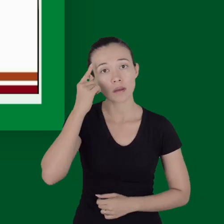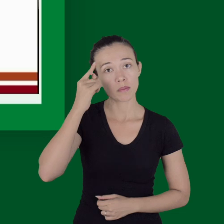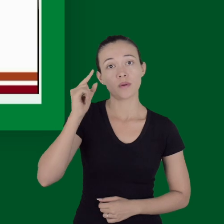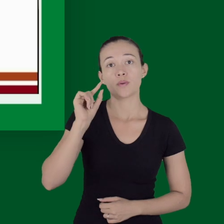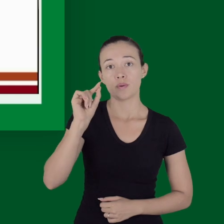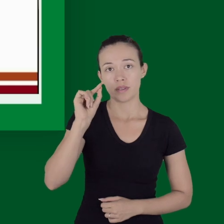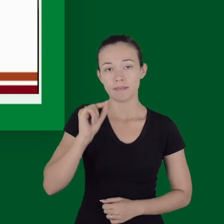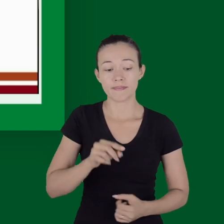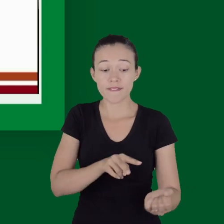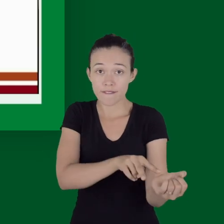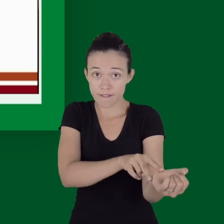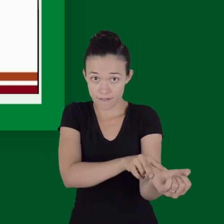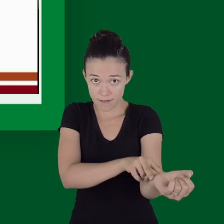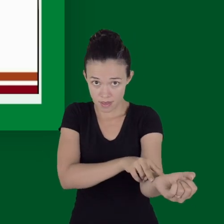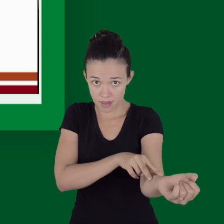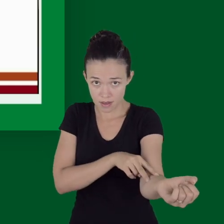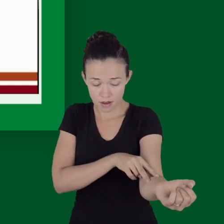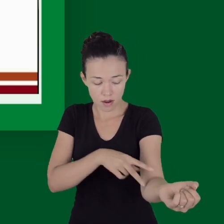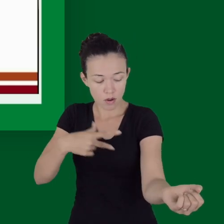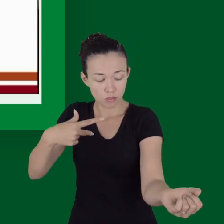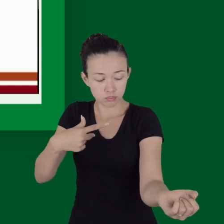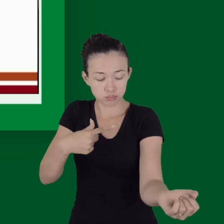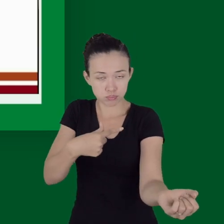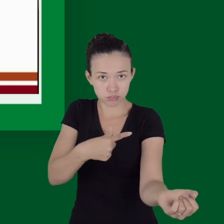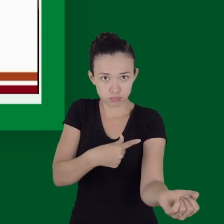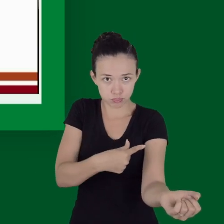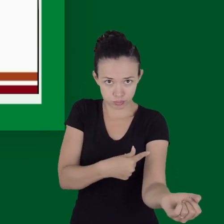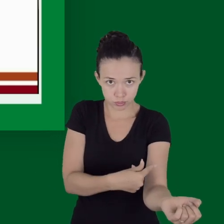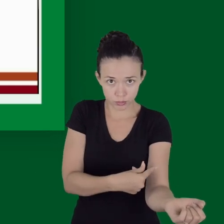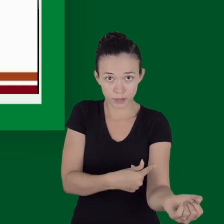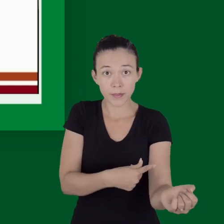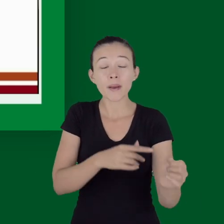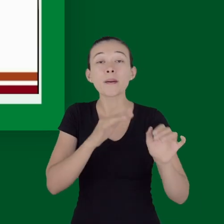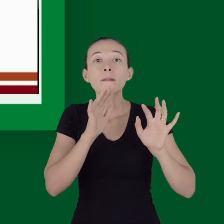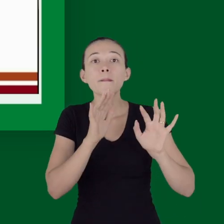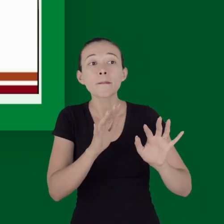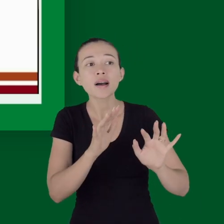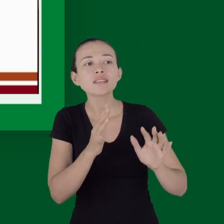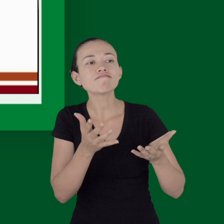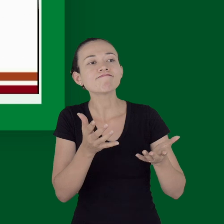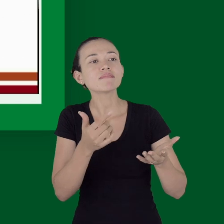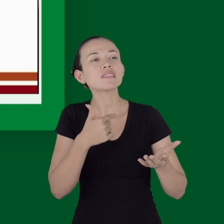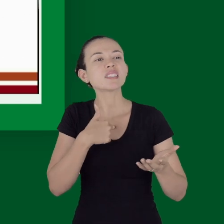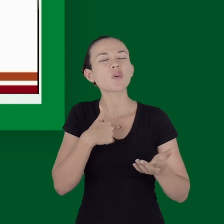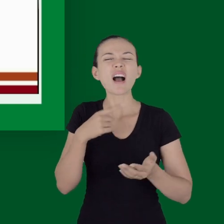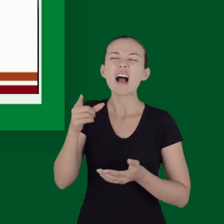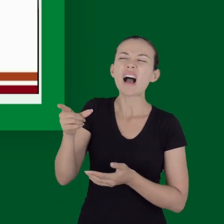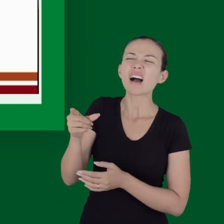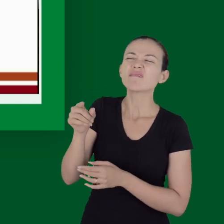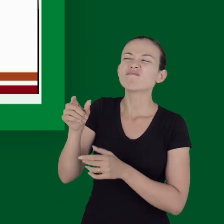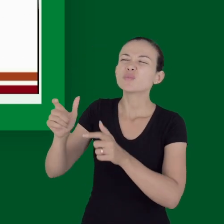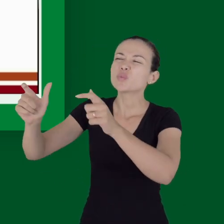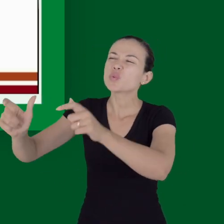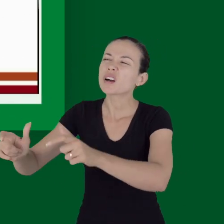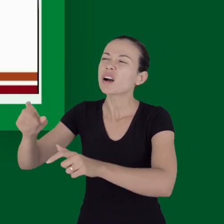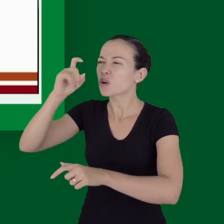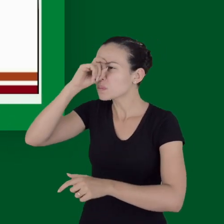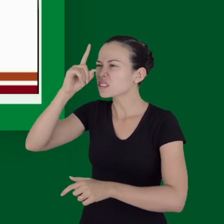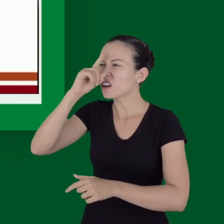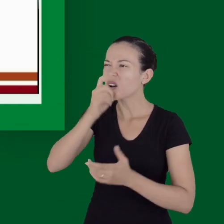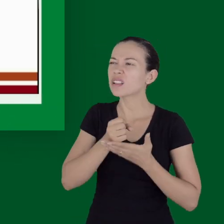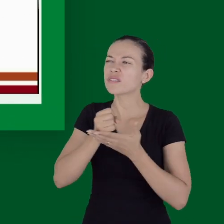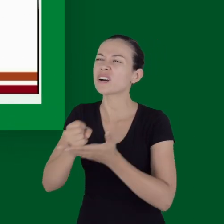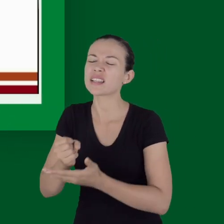na reposição volêmica indiscriminada né Eh outra coisa que é importante lembrar é que a obtenção do acesso